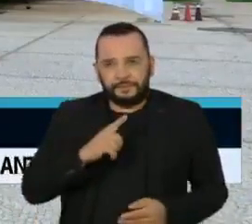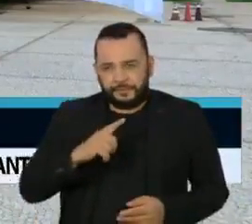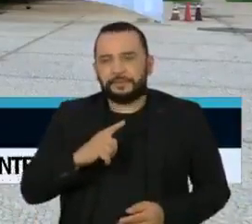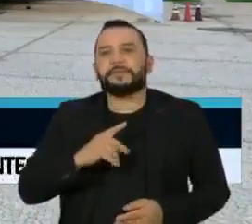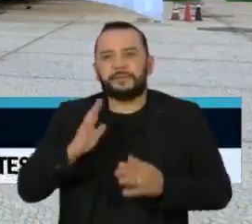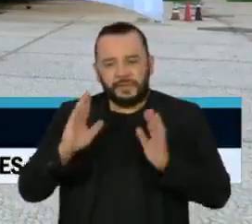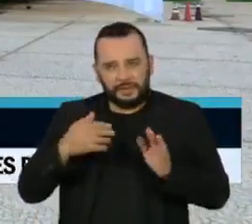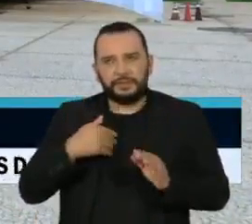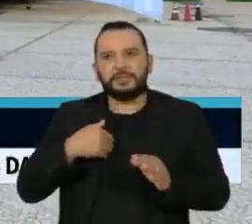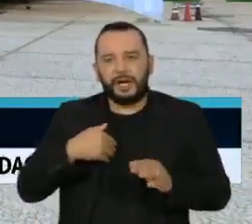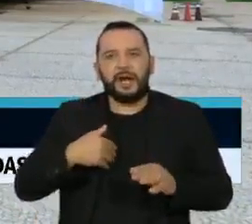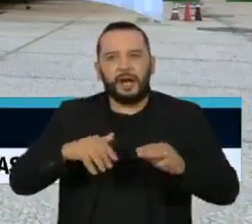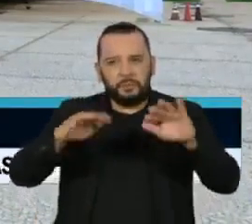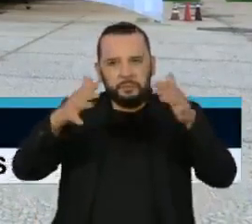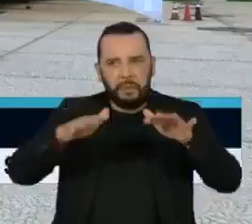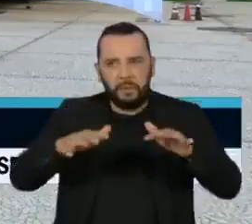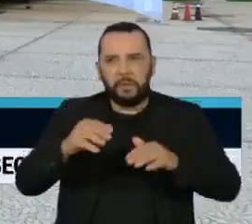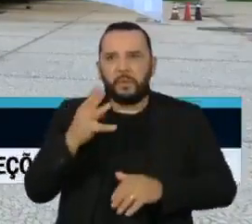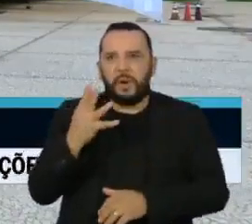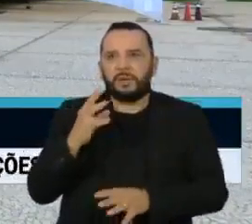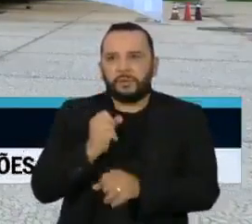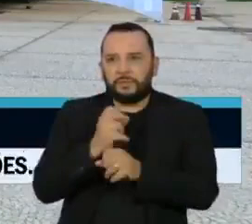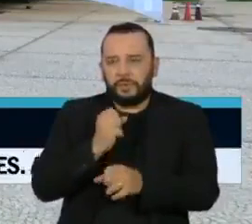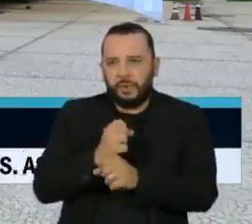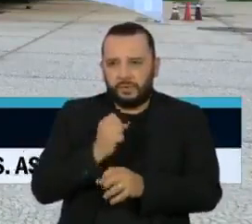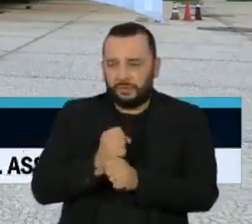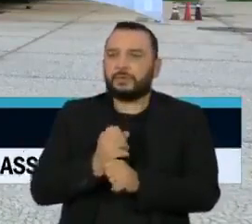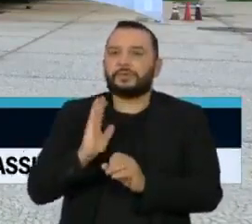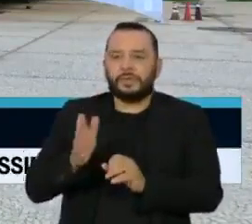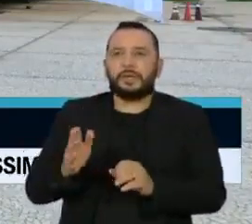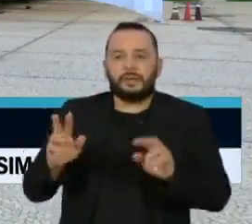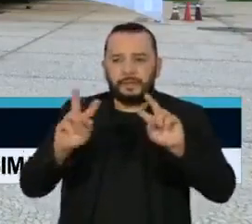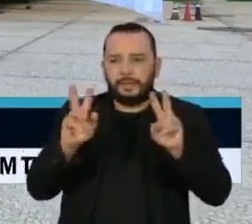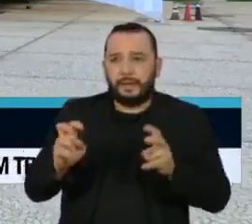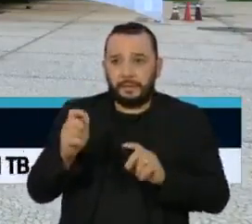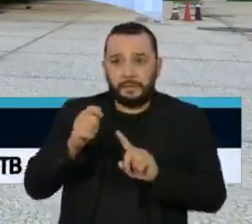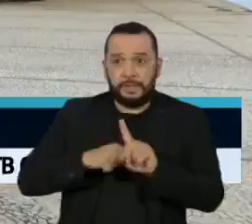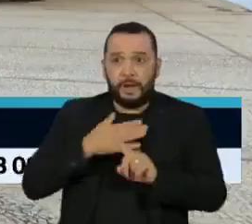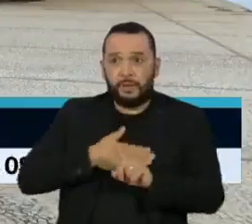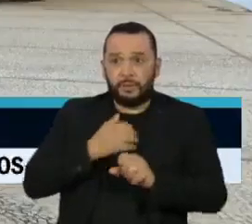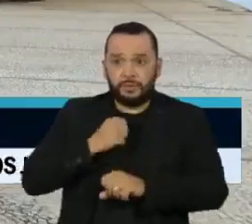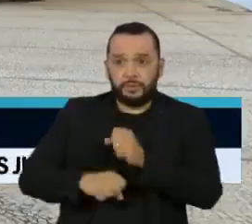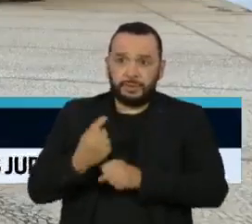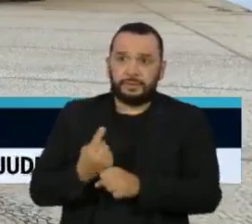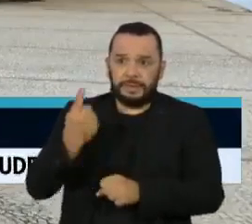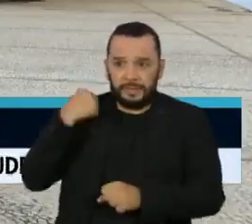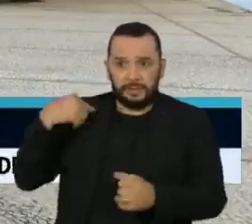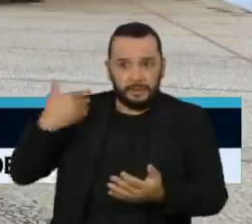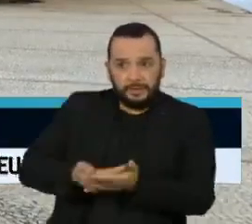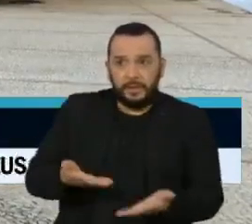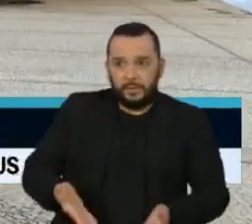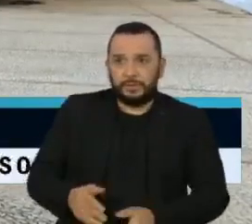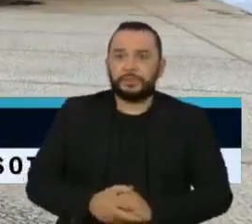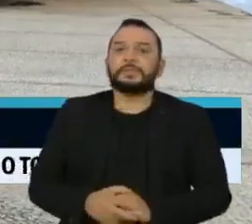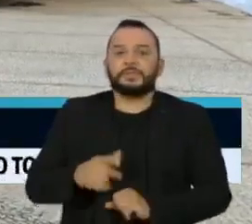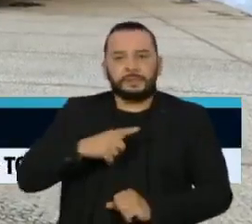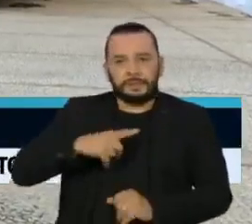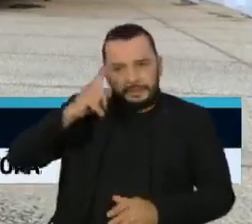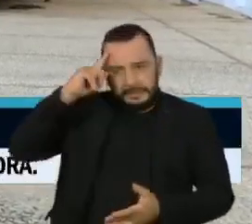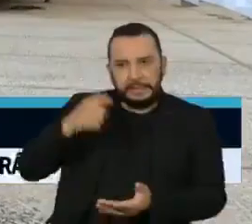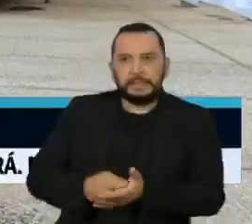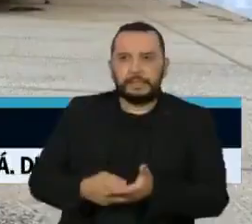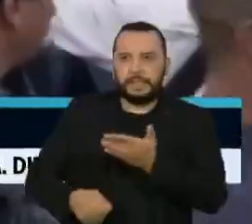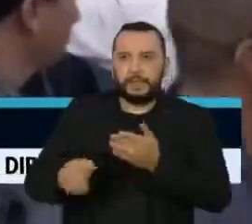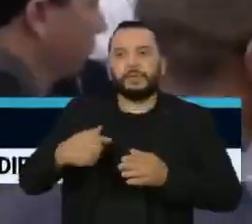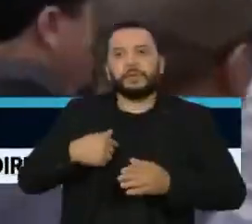cresceu 4 pontos percentuais em relação à última pesquisa sobre o tema, em agosto do ano passado. Algumas decisões da corte podem ter impacto